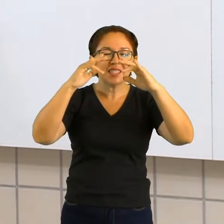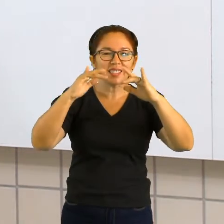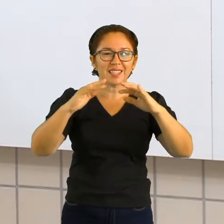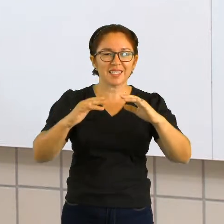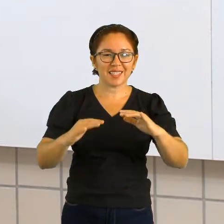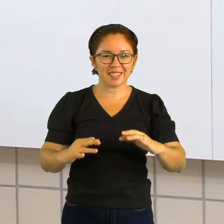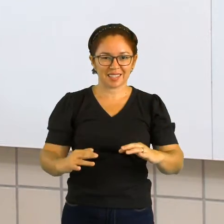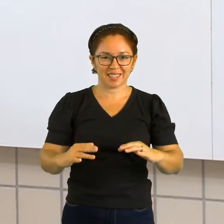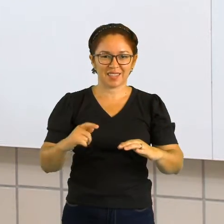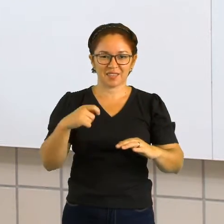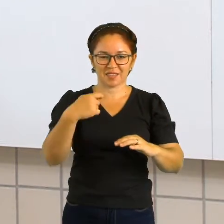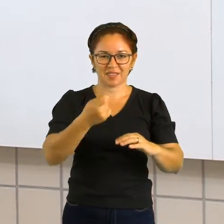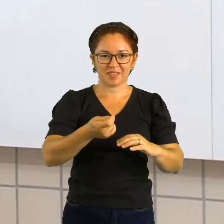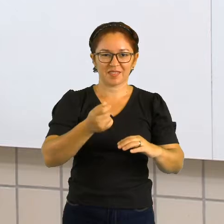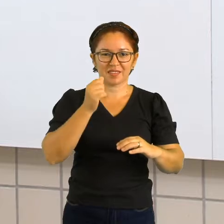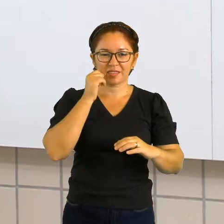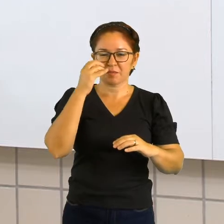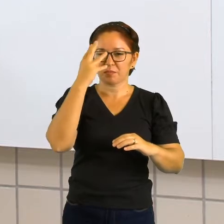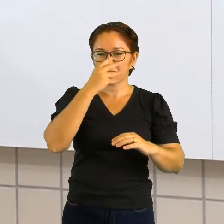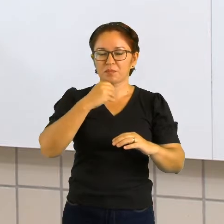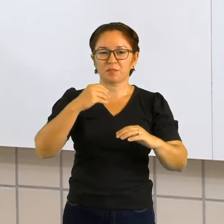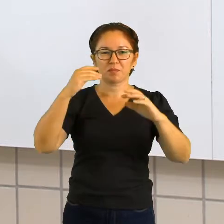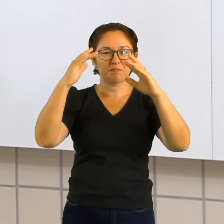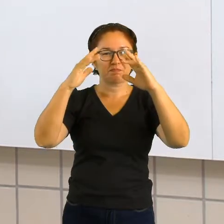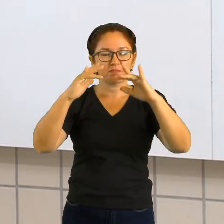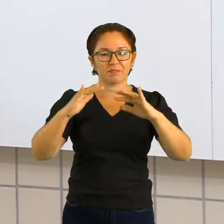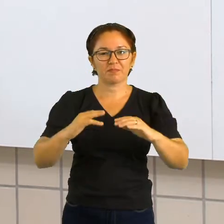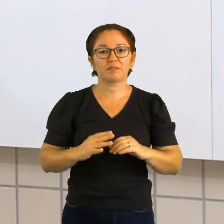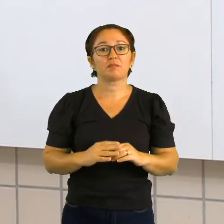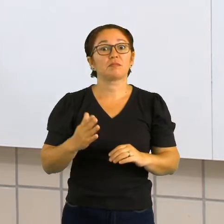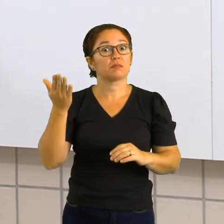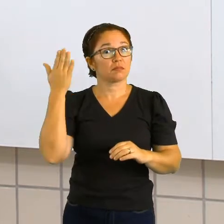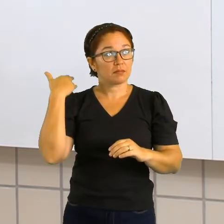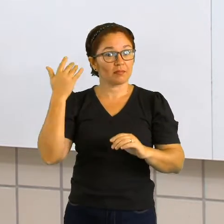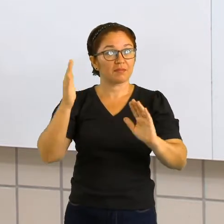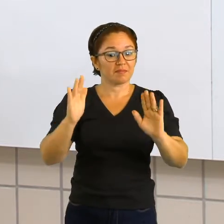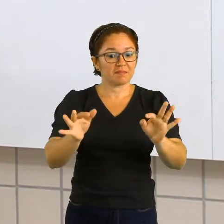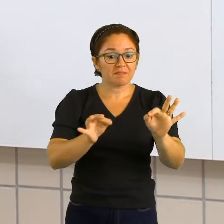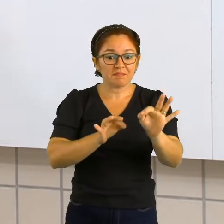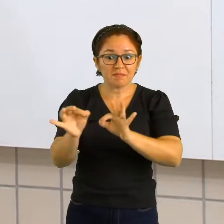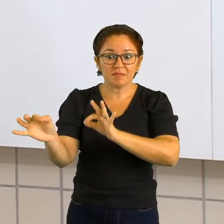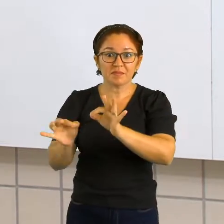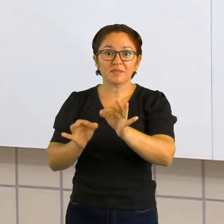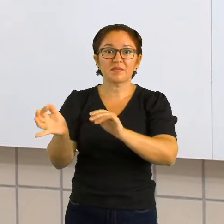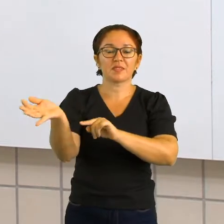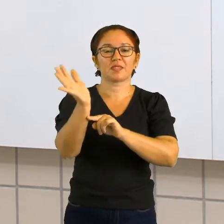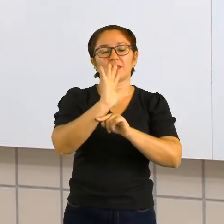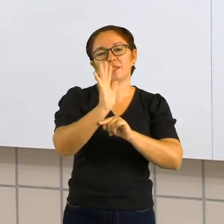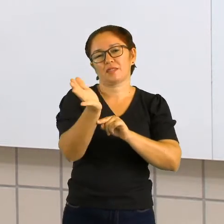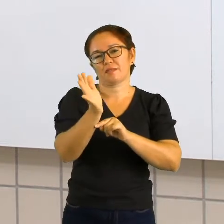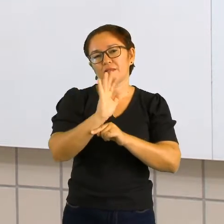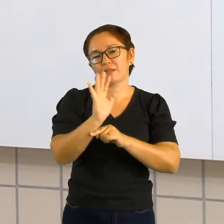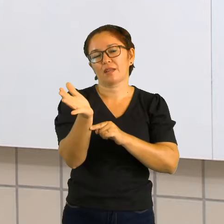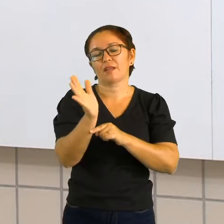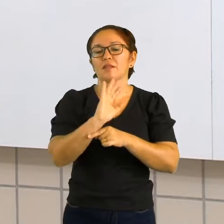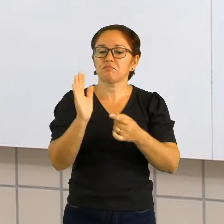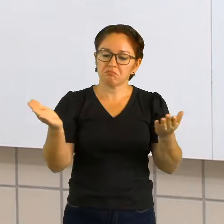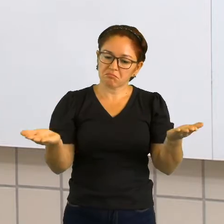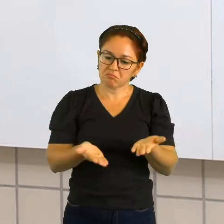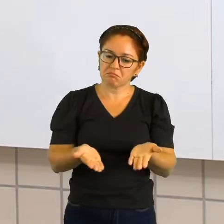deles e hoje, nos tempos atuais, já fazem filmes desses contos de